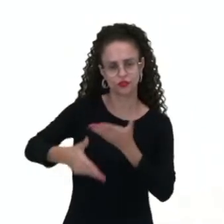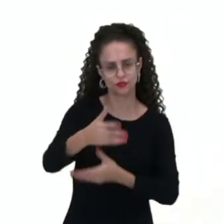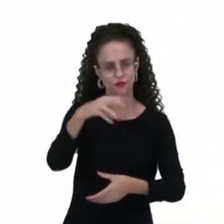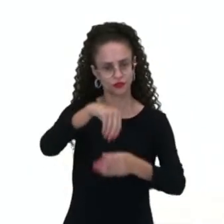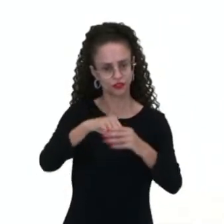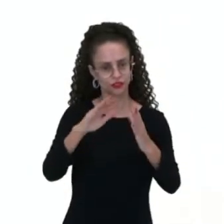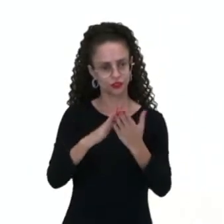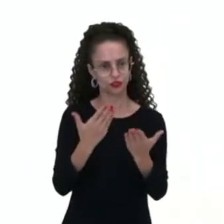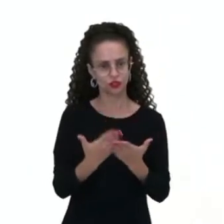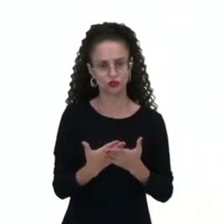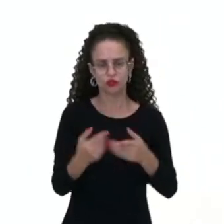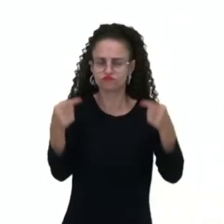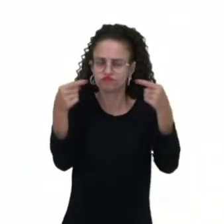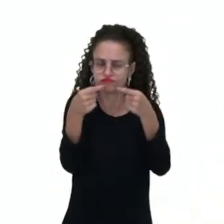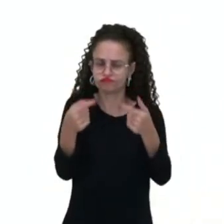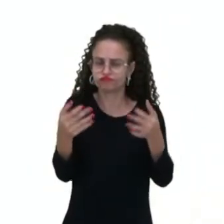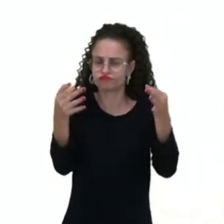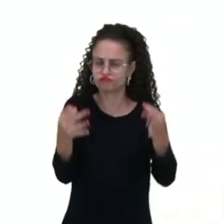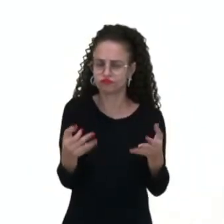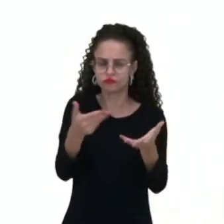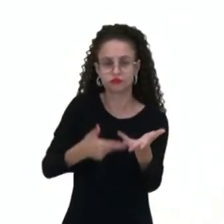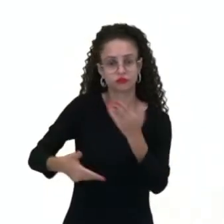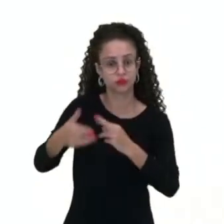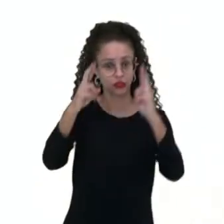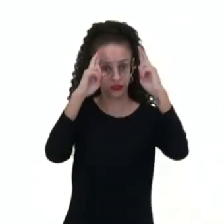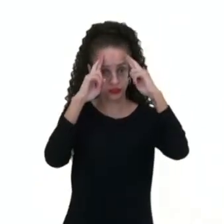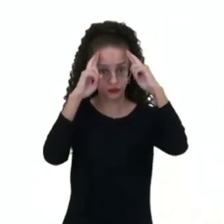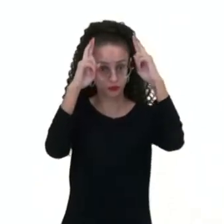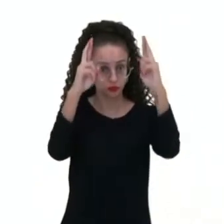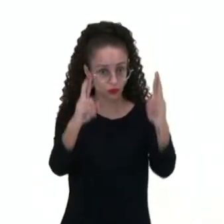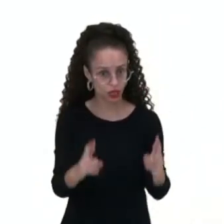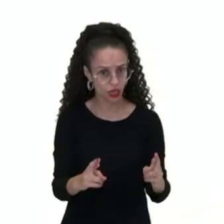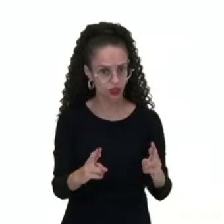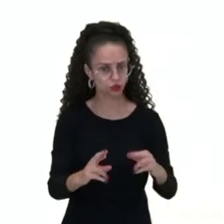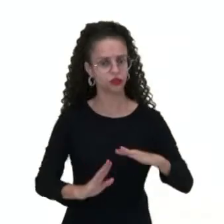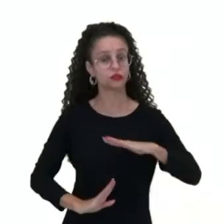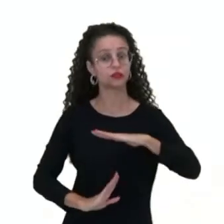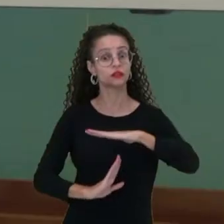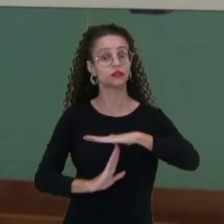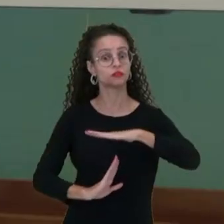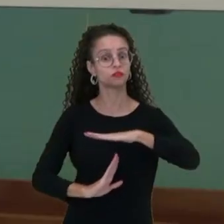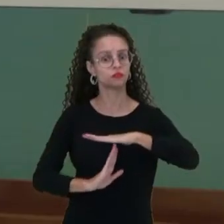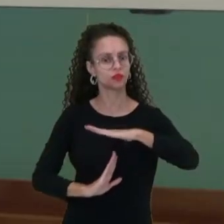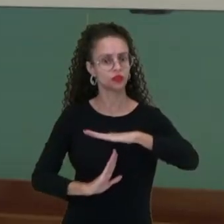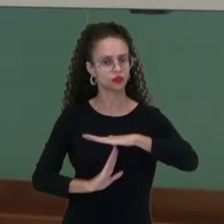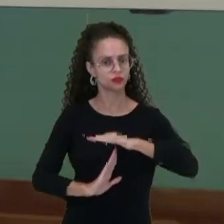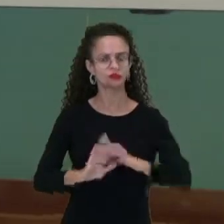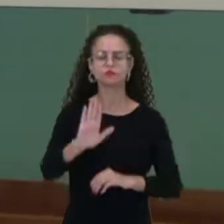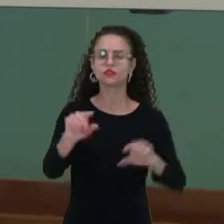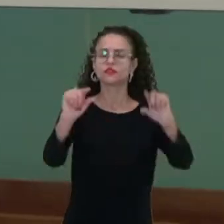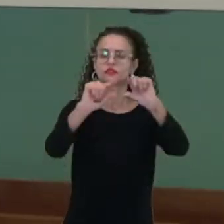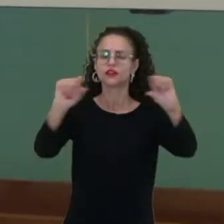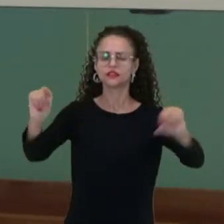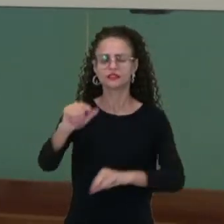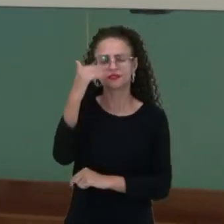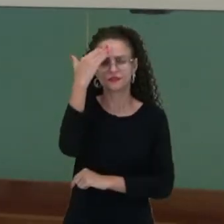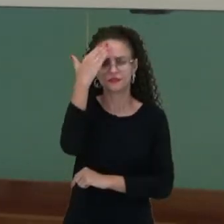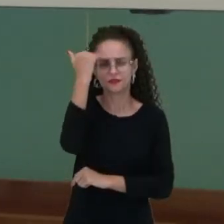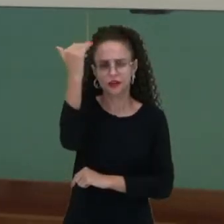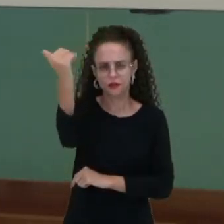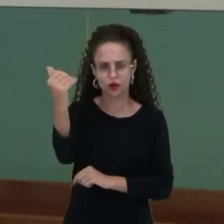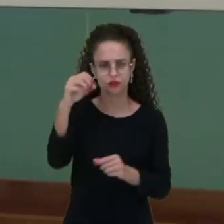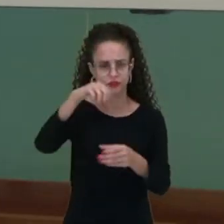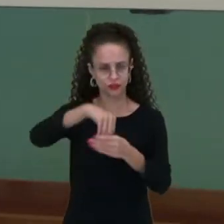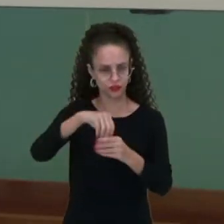A harmonia, o respeito, o limite. Tem uma frase muito famosa dentro da